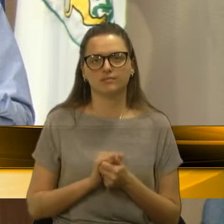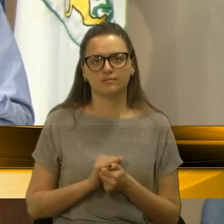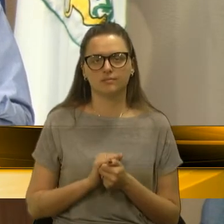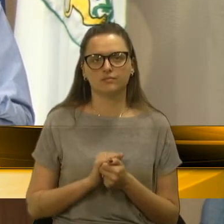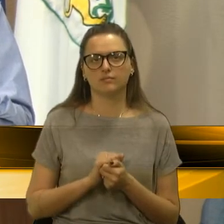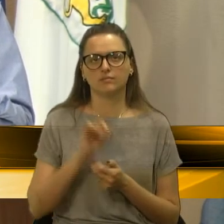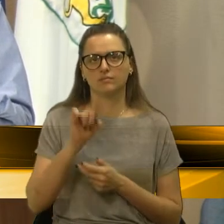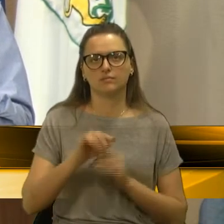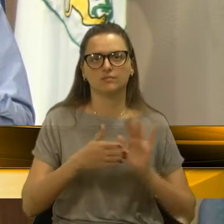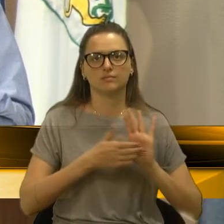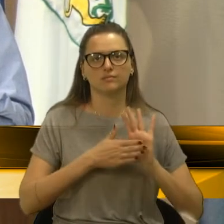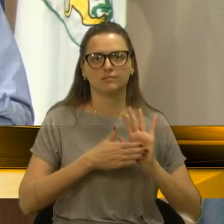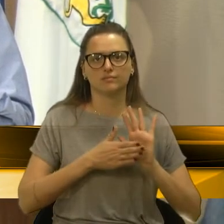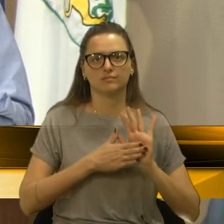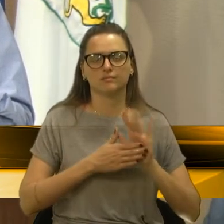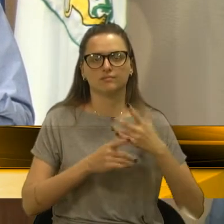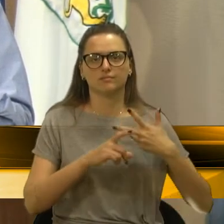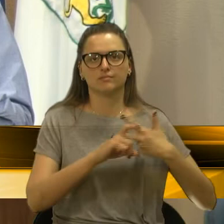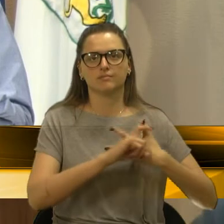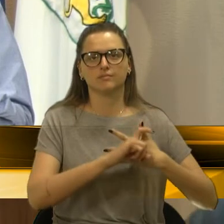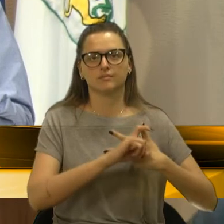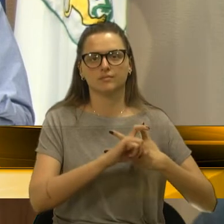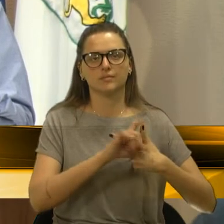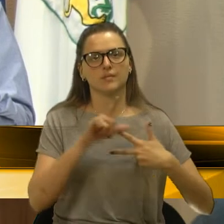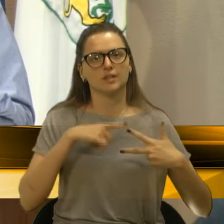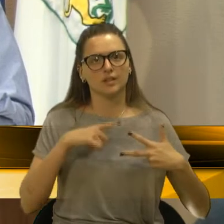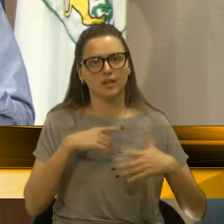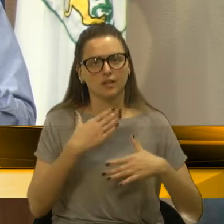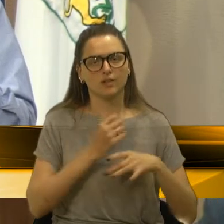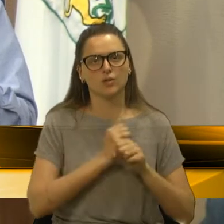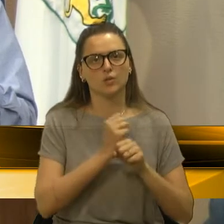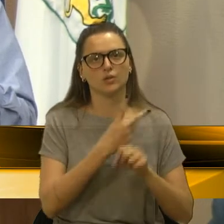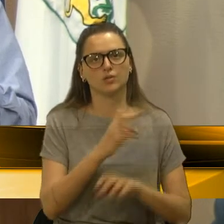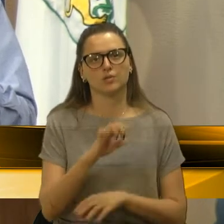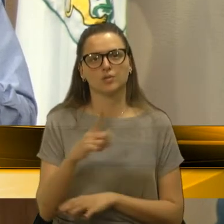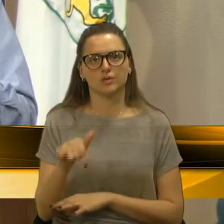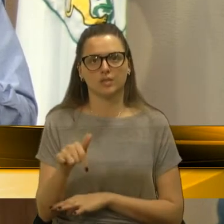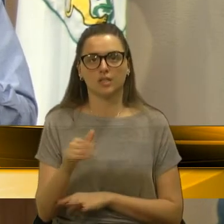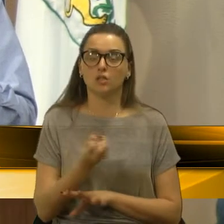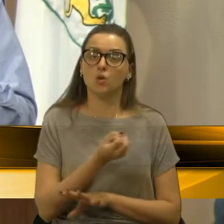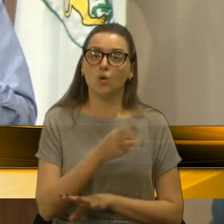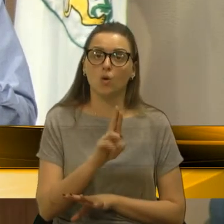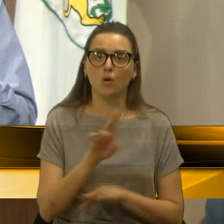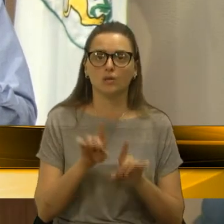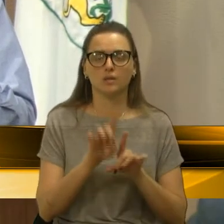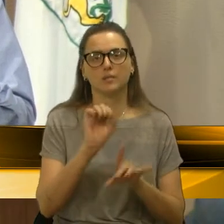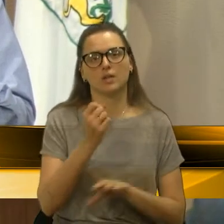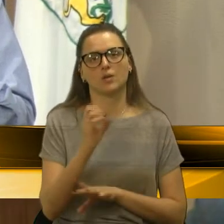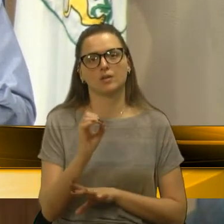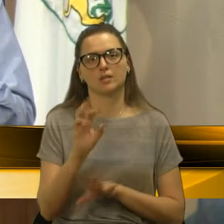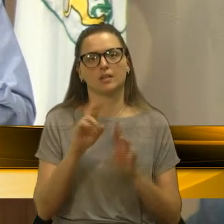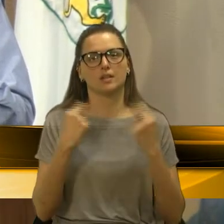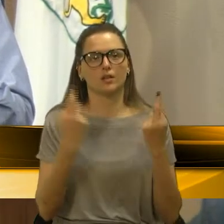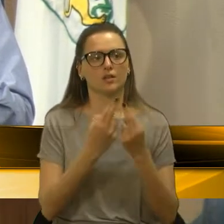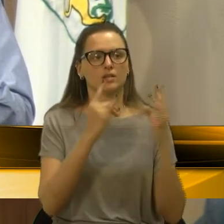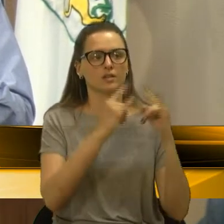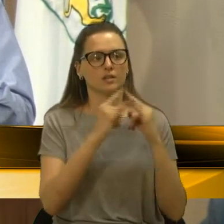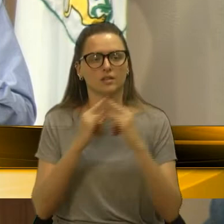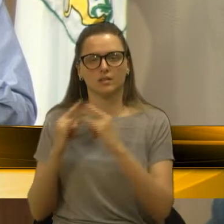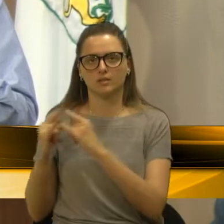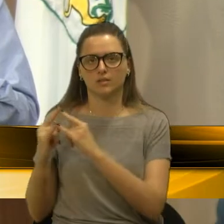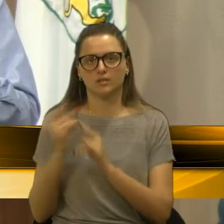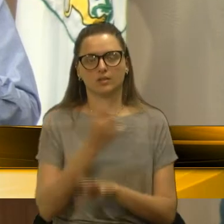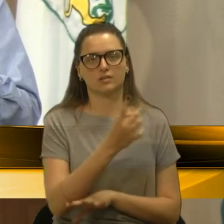Essa proposta do Poder Executivo foi montada ao longo de 2017, com pelo menos 80 reuniões com entidades e mais 11